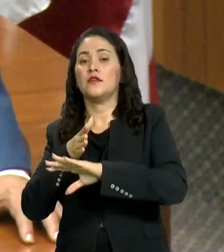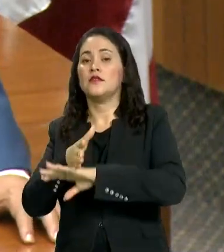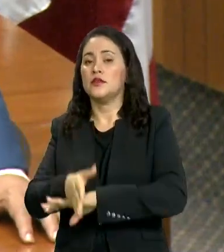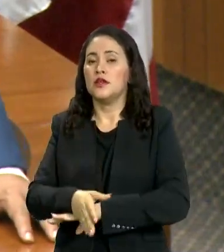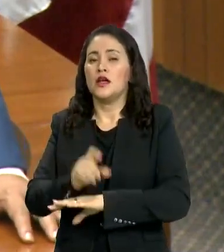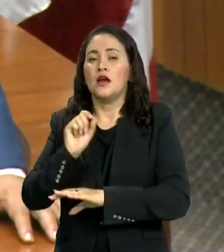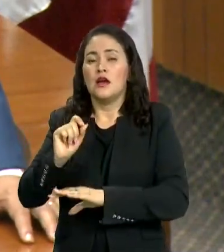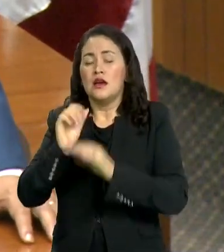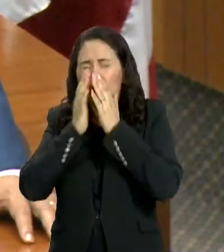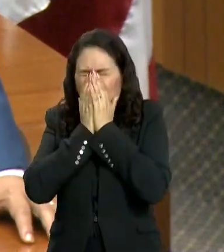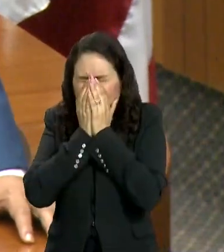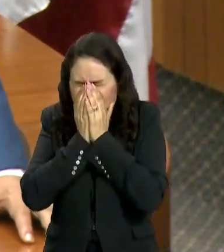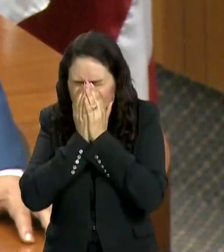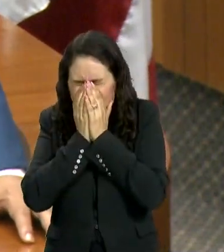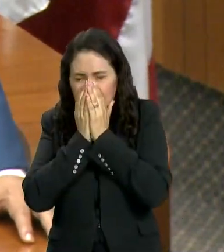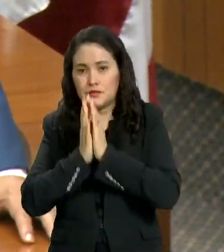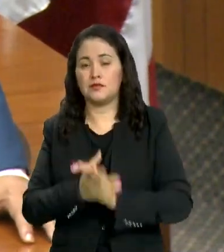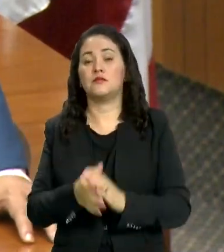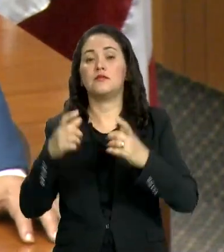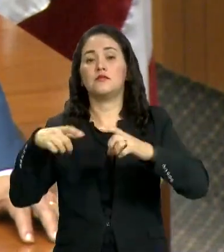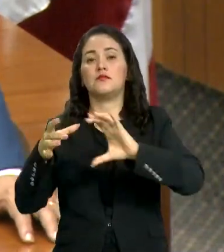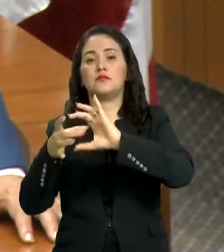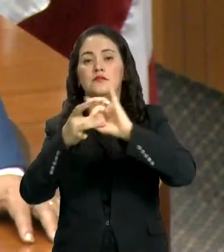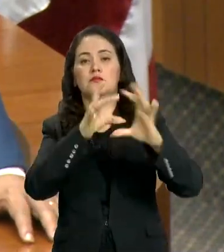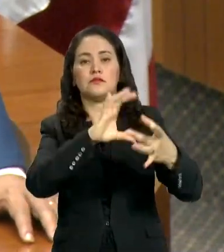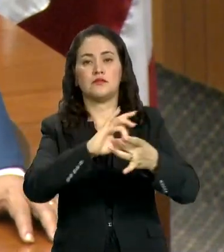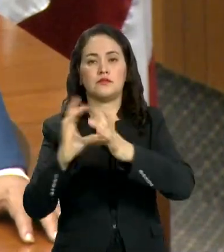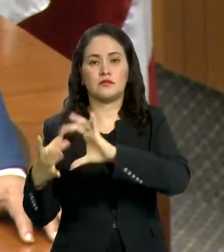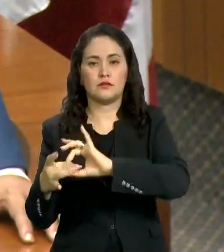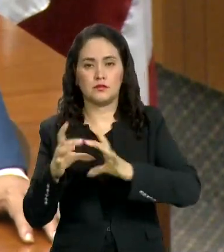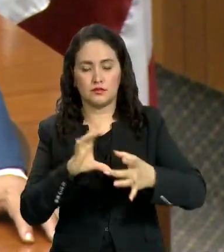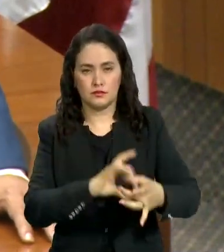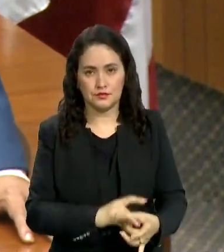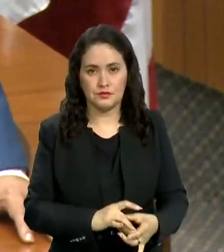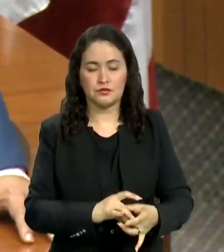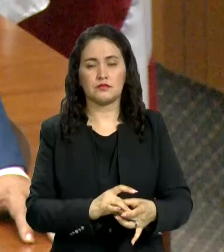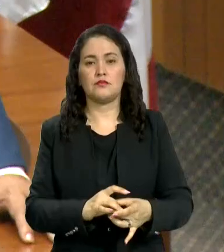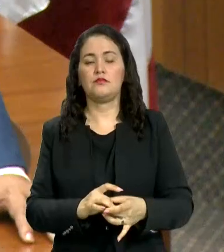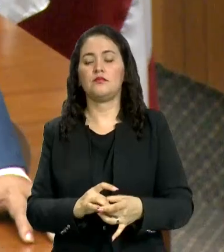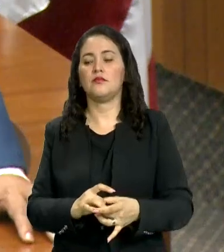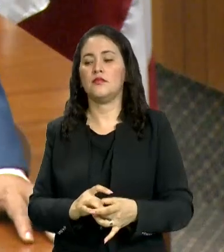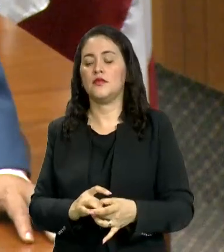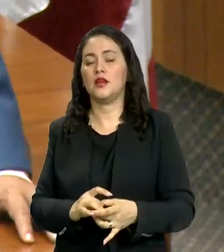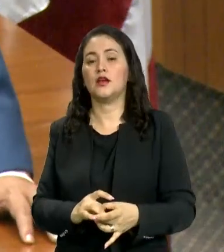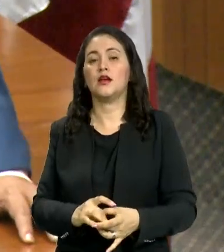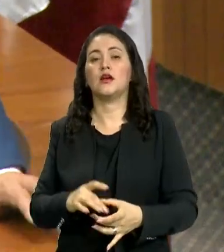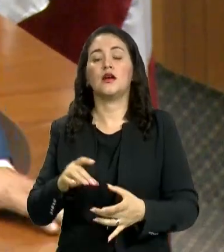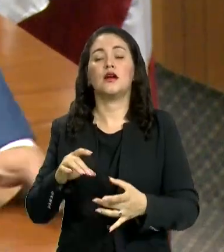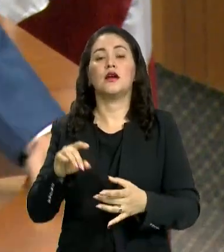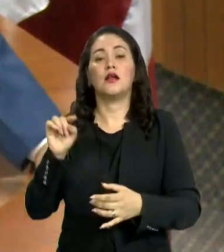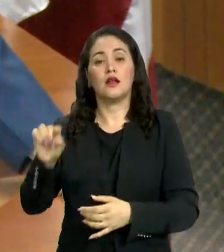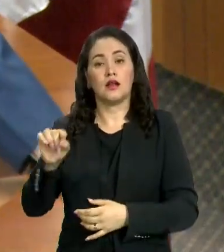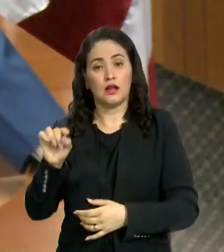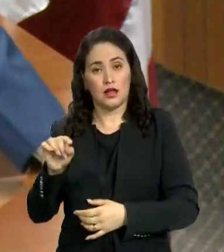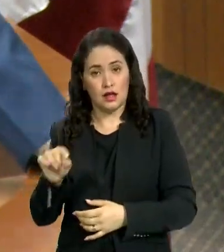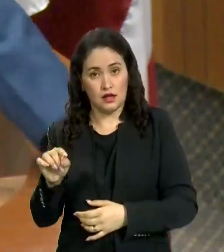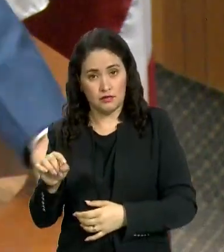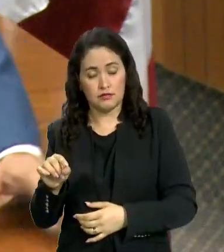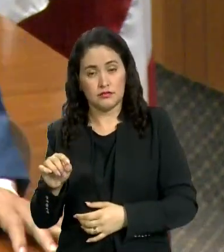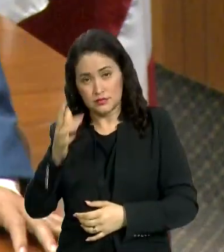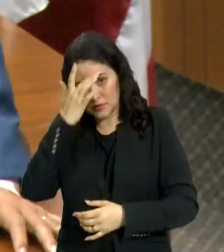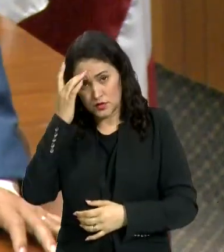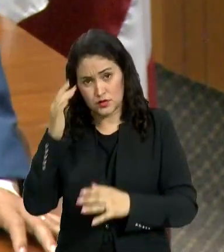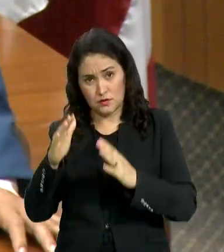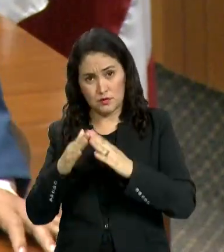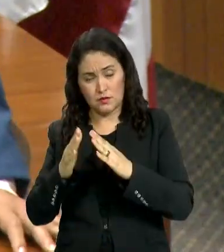cooperativa né de produtores do da da da comunidade do vinagre em itapuru lá tem dois grupos